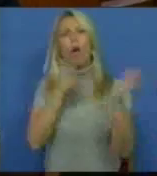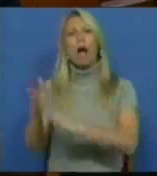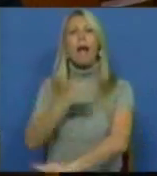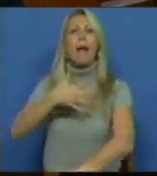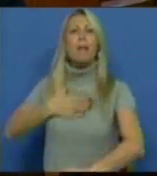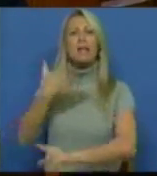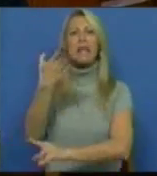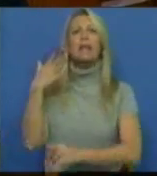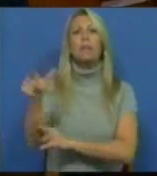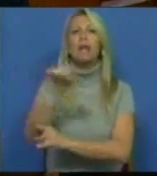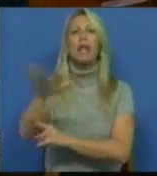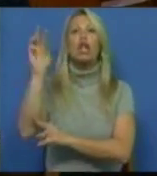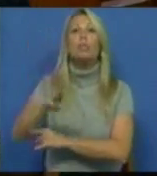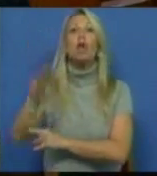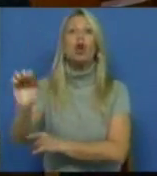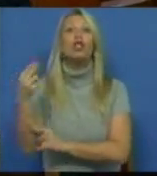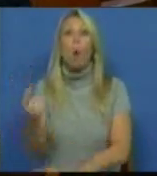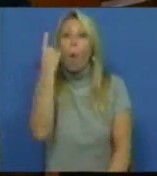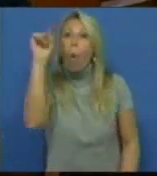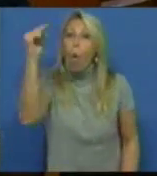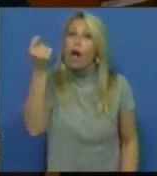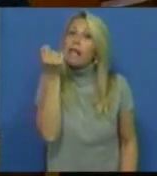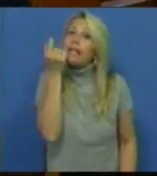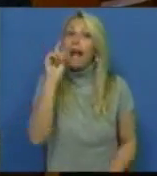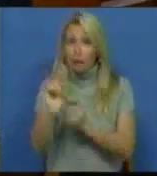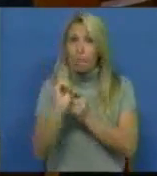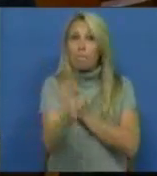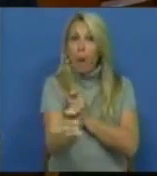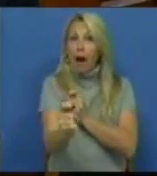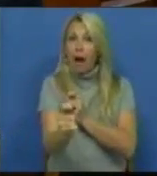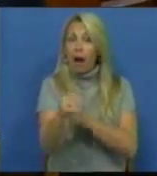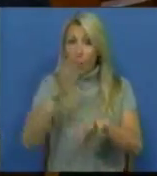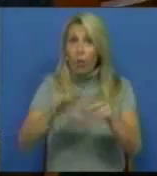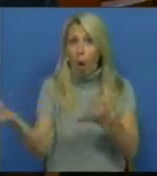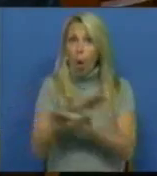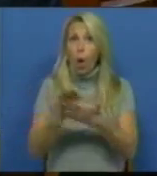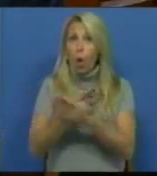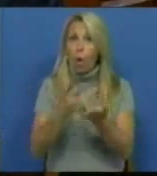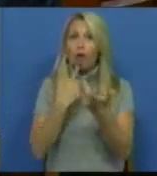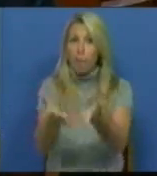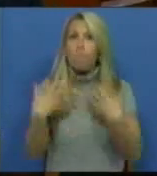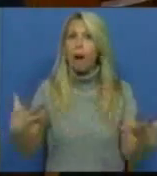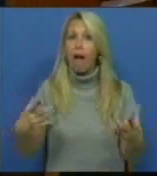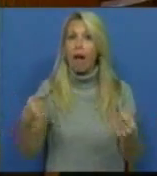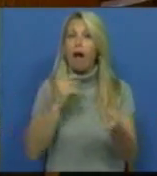7.500 milhões de euros, nem um cêntimo venha a pagar pelo maior negócio de sempre da economia